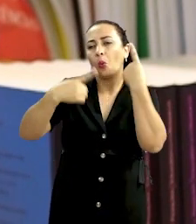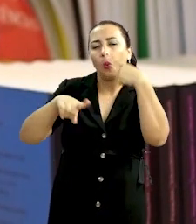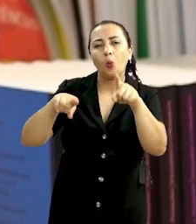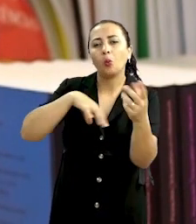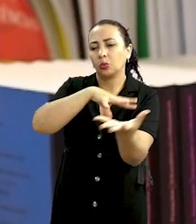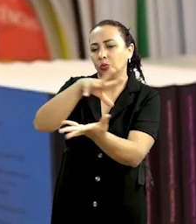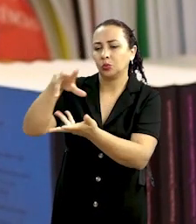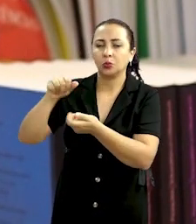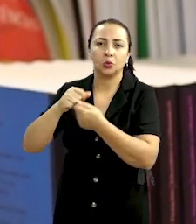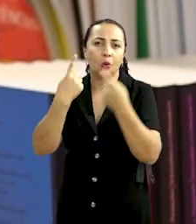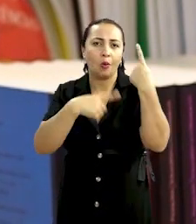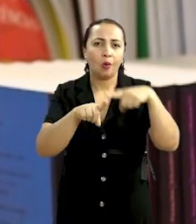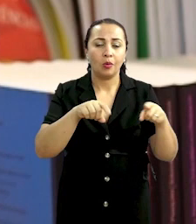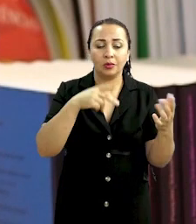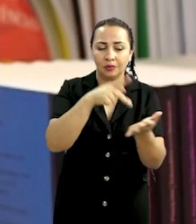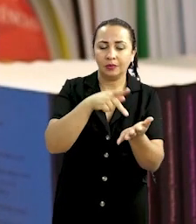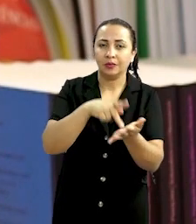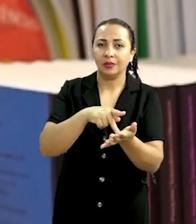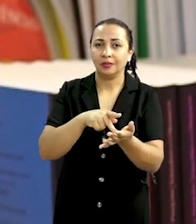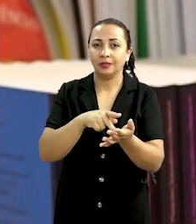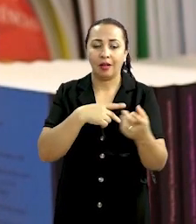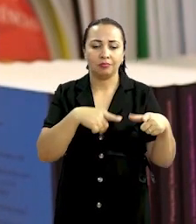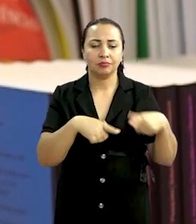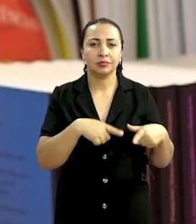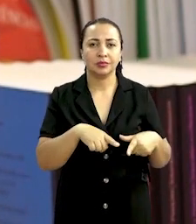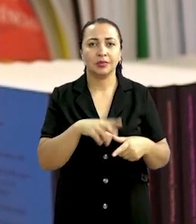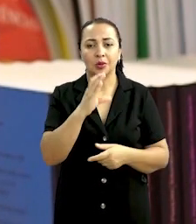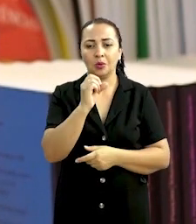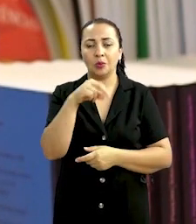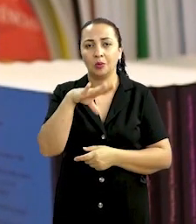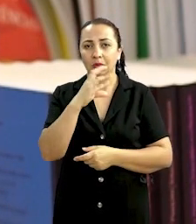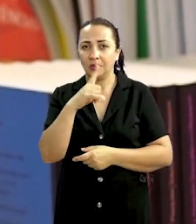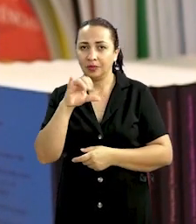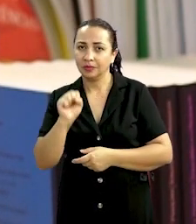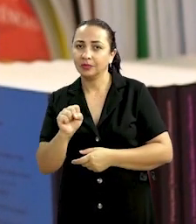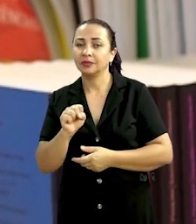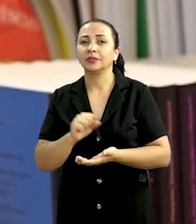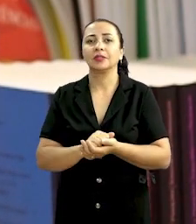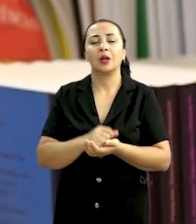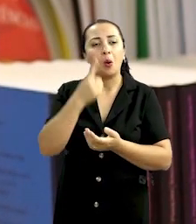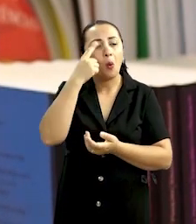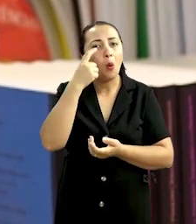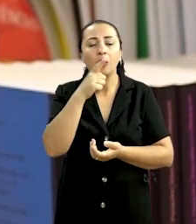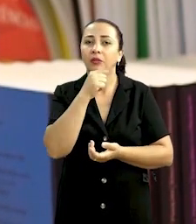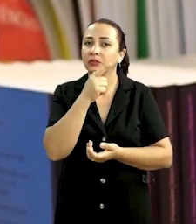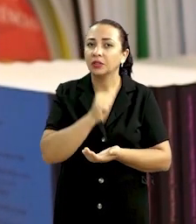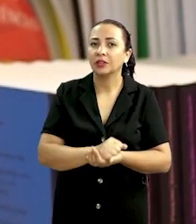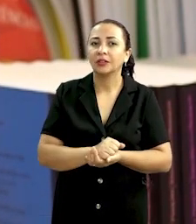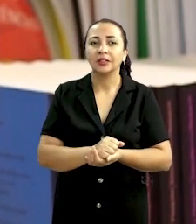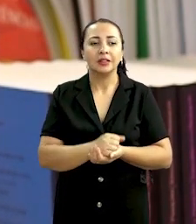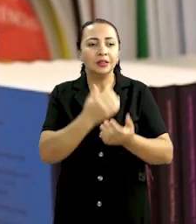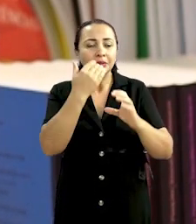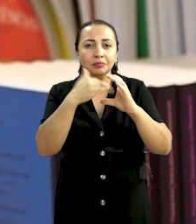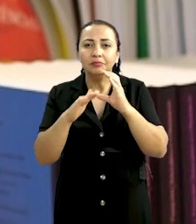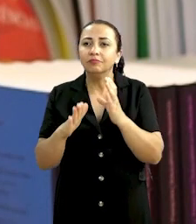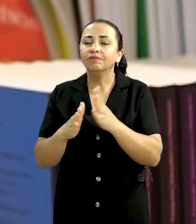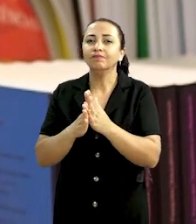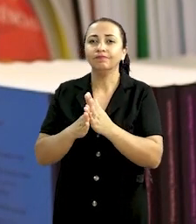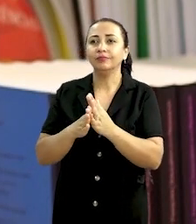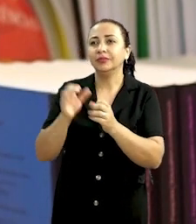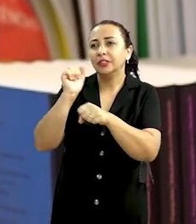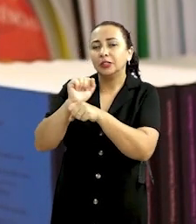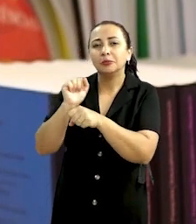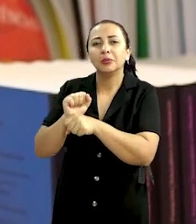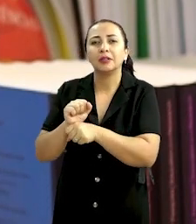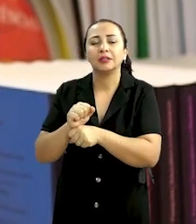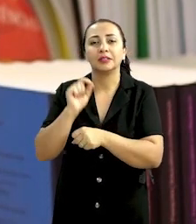revela outros mundos, outras realidades. Então, essa obra de Conceição Olhos d'Água é uma